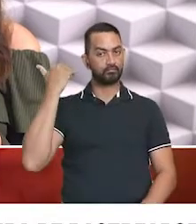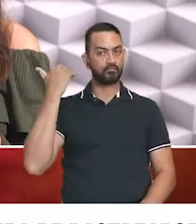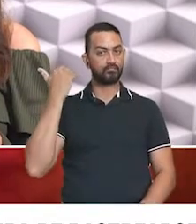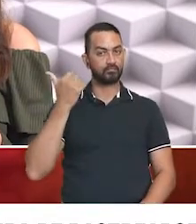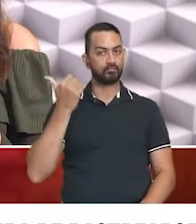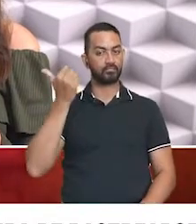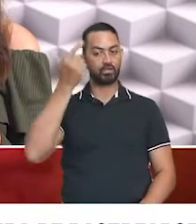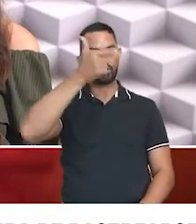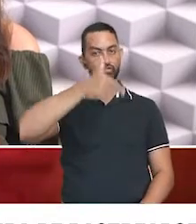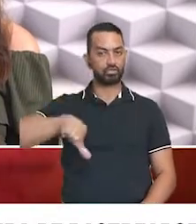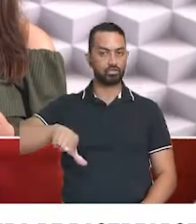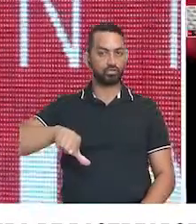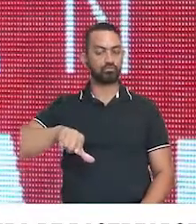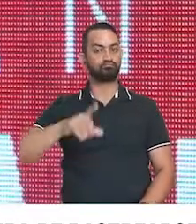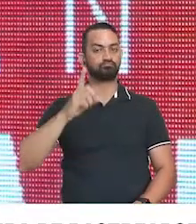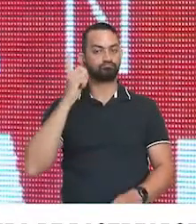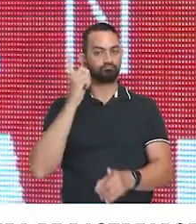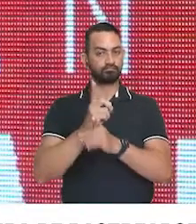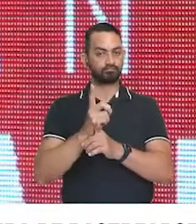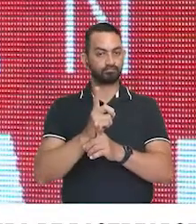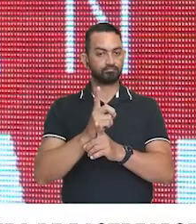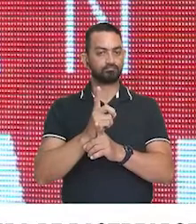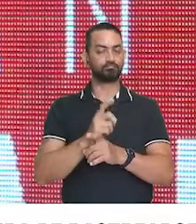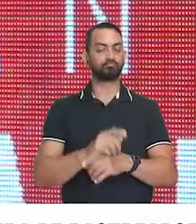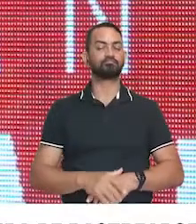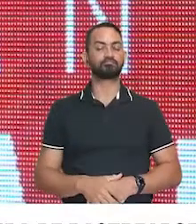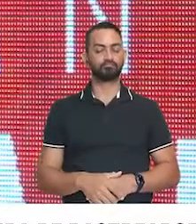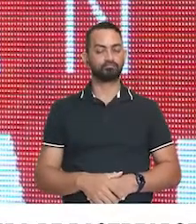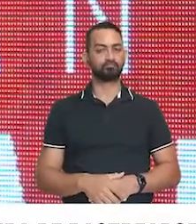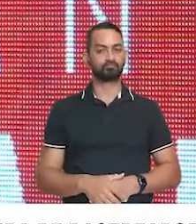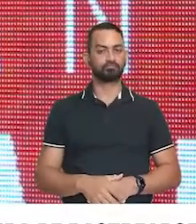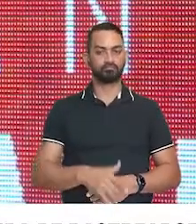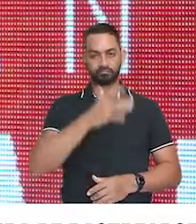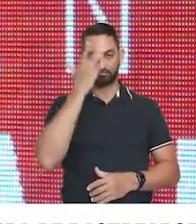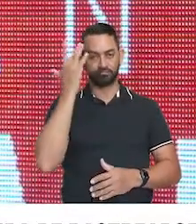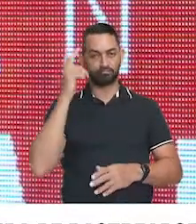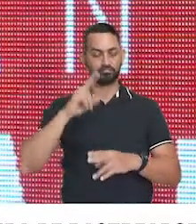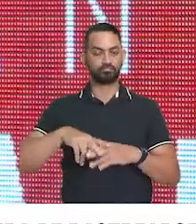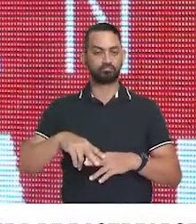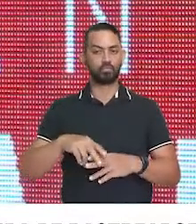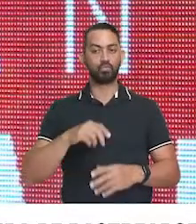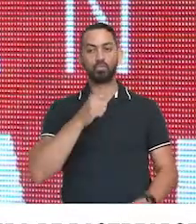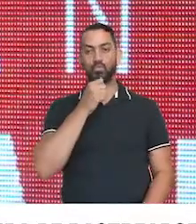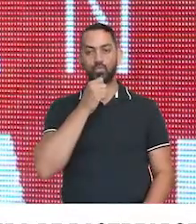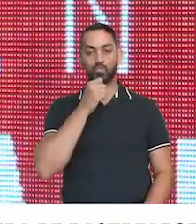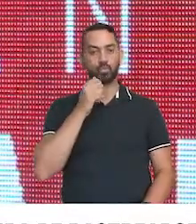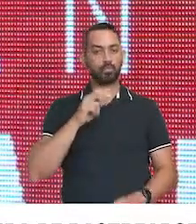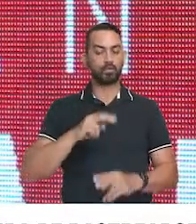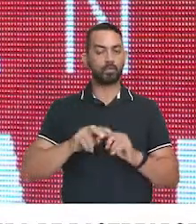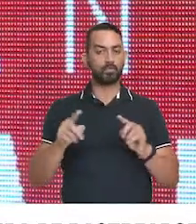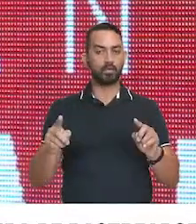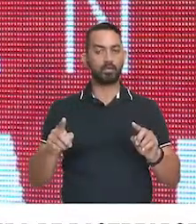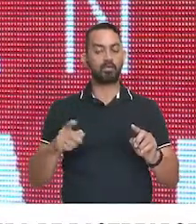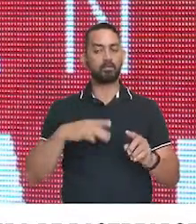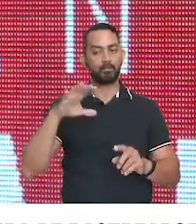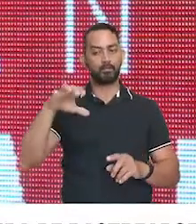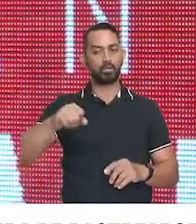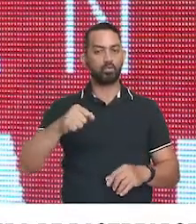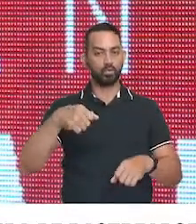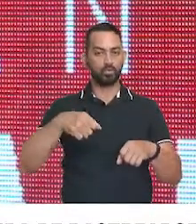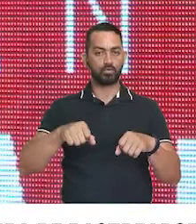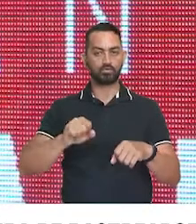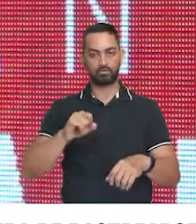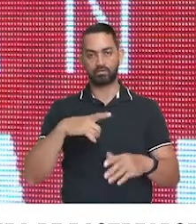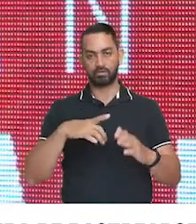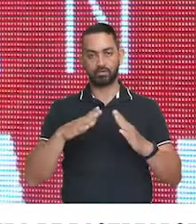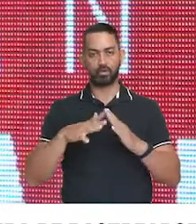já tinha acontecido uma vez foi o rastreador que fez encontrado a outra vez os criminosos presos dessa vez ainda não presos mas a